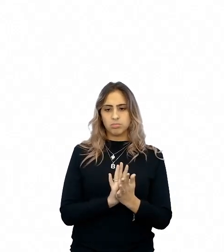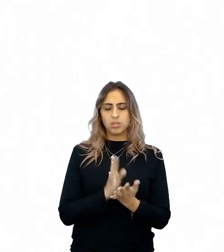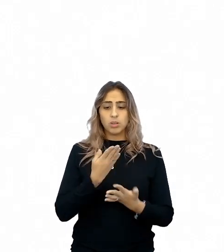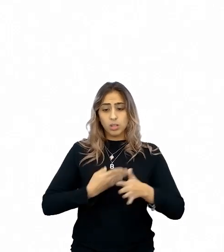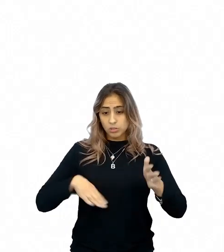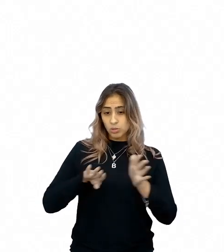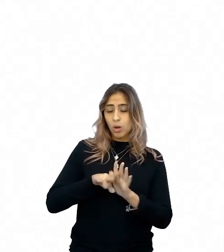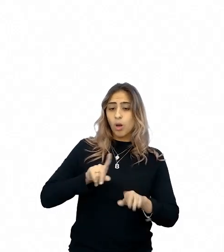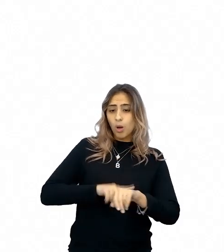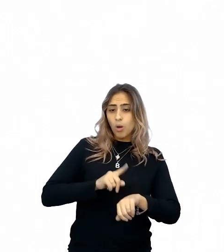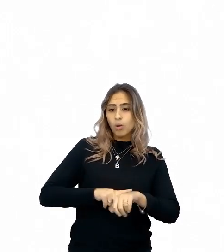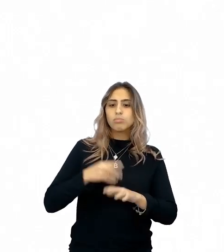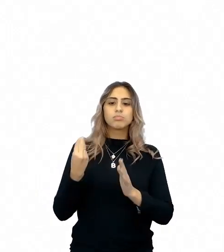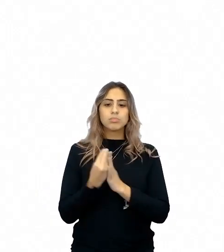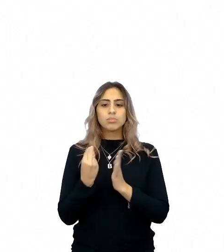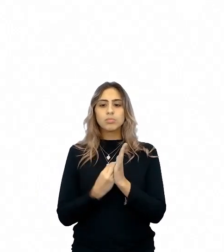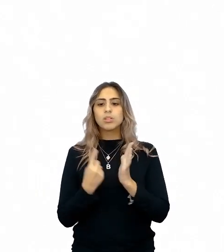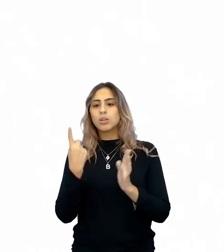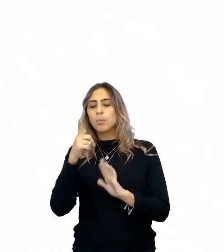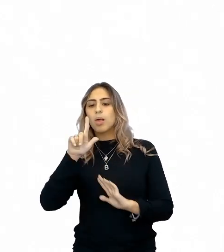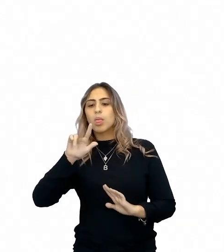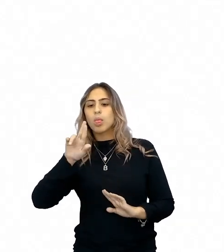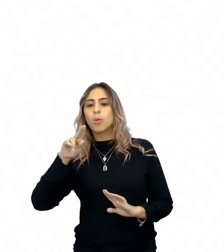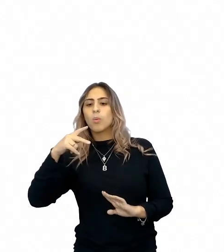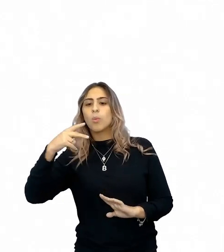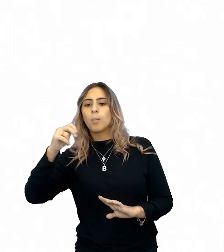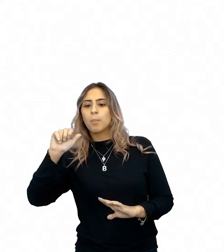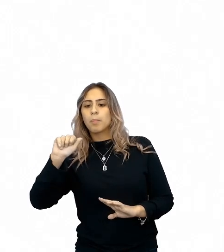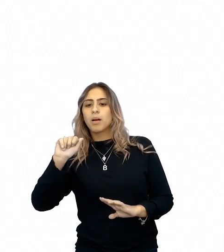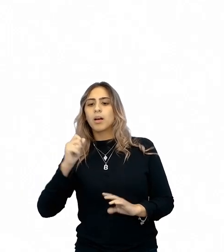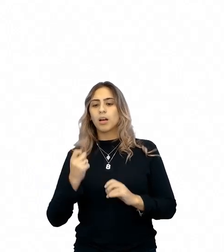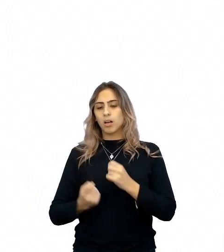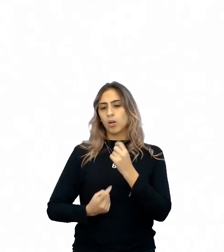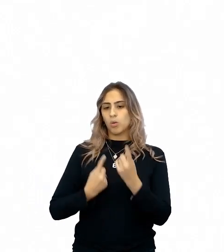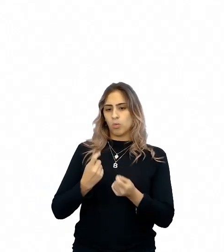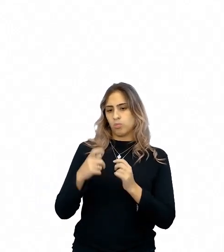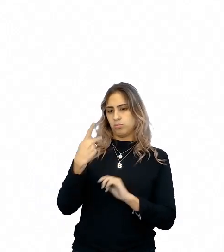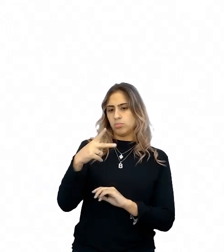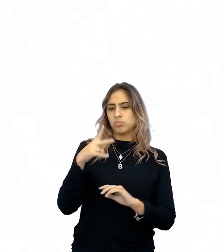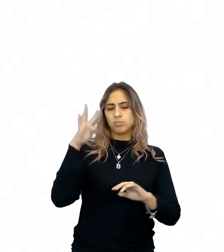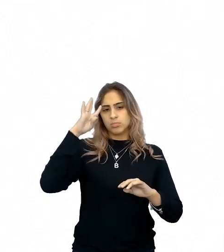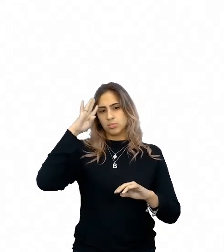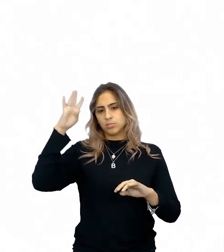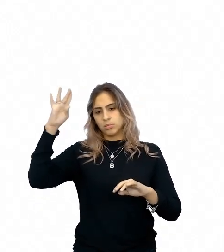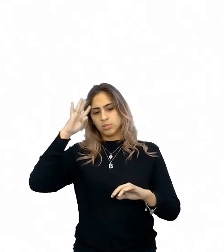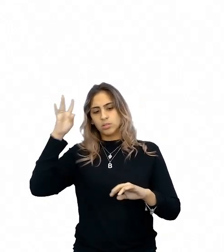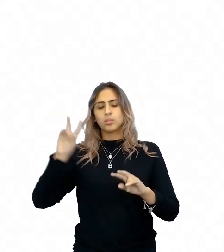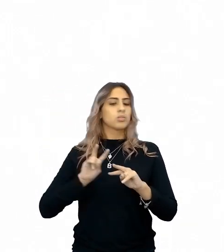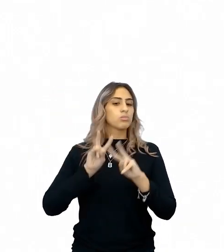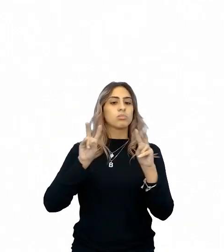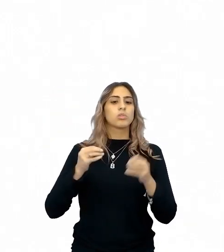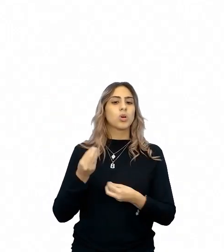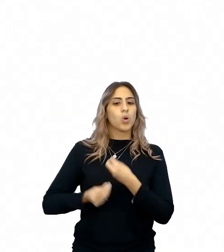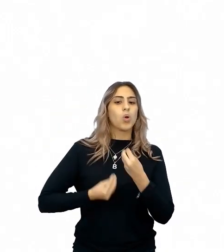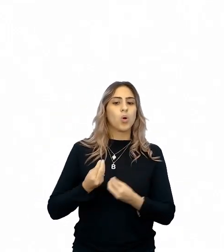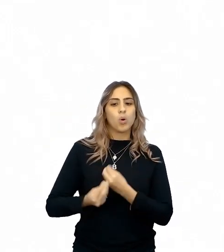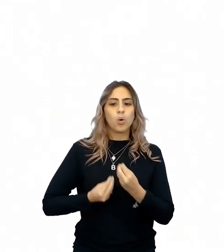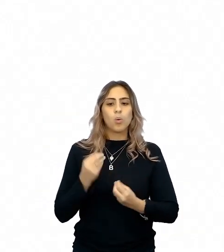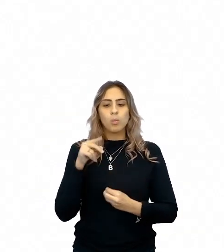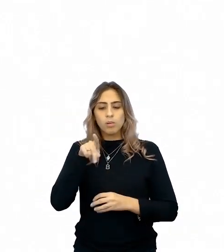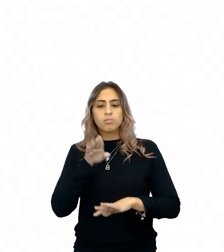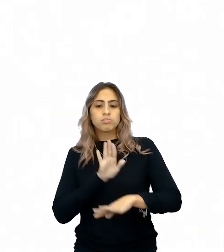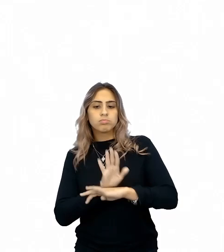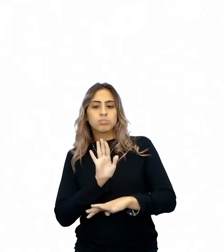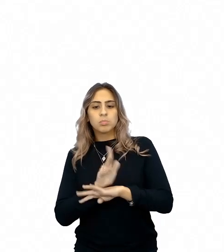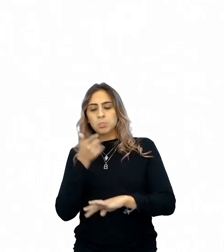Chegou a hora de colocarmos uma lupa sobre algumas delas e refletirmos sobre como elas